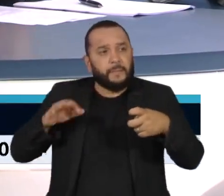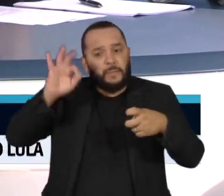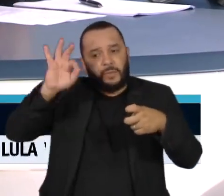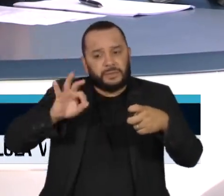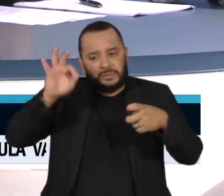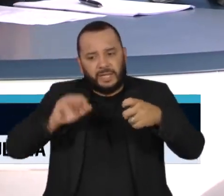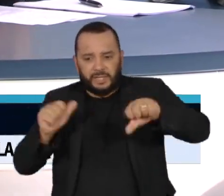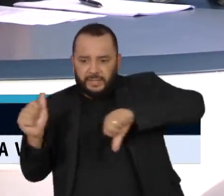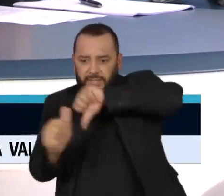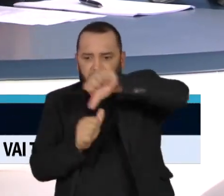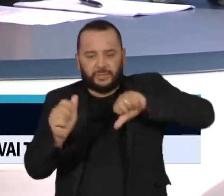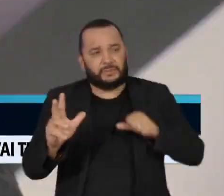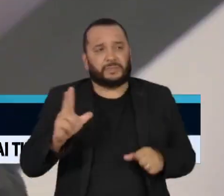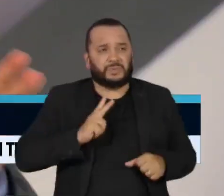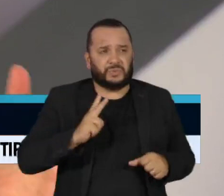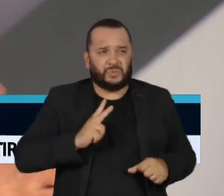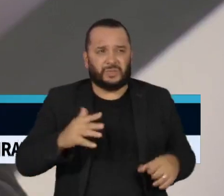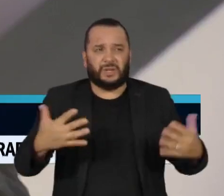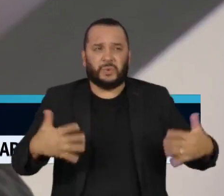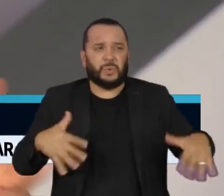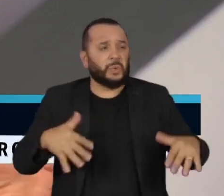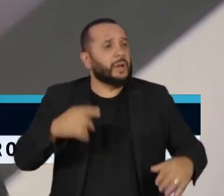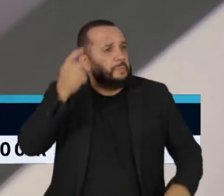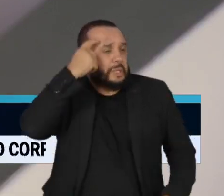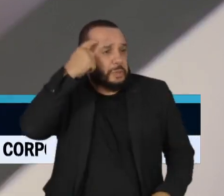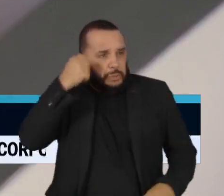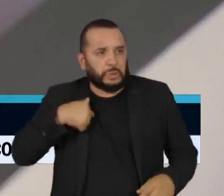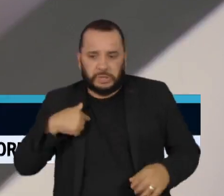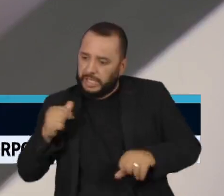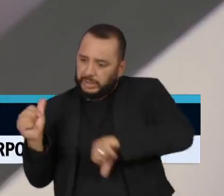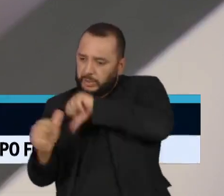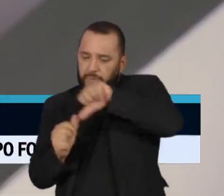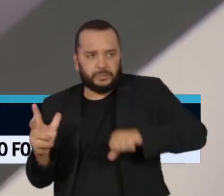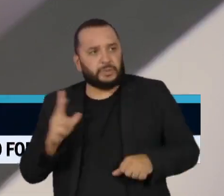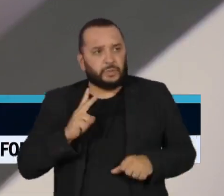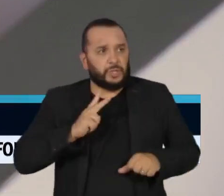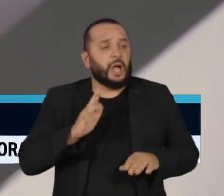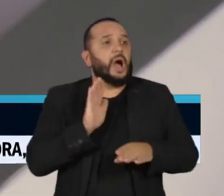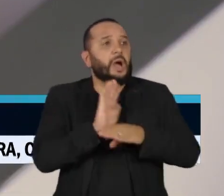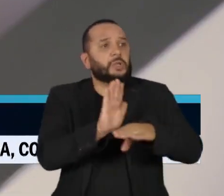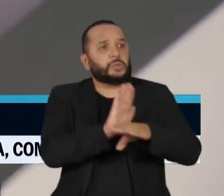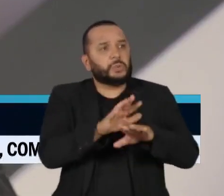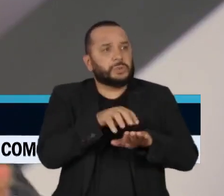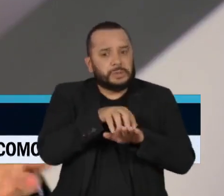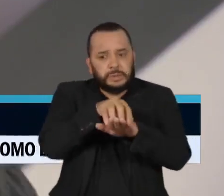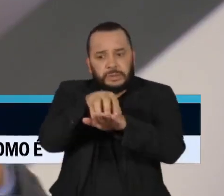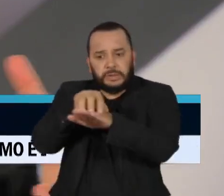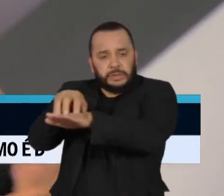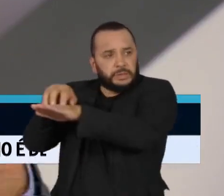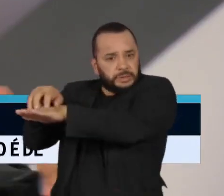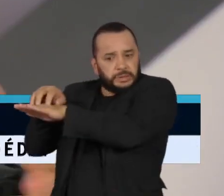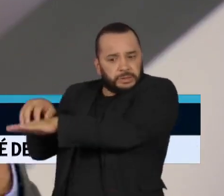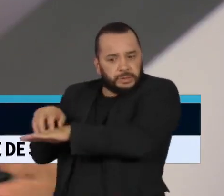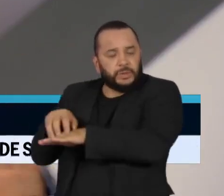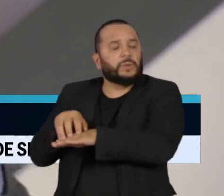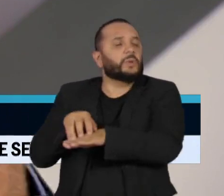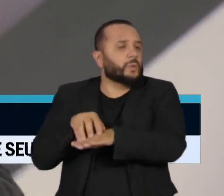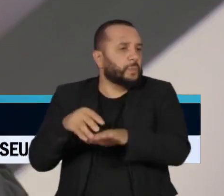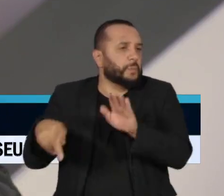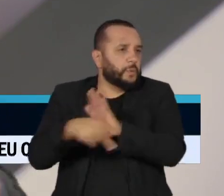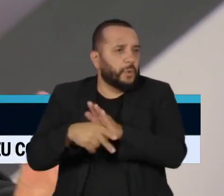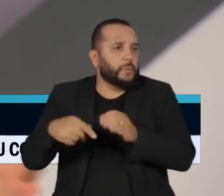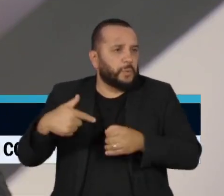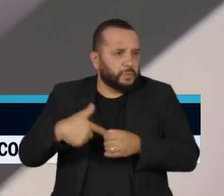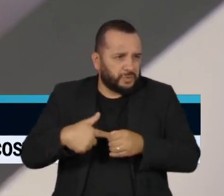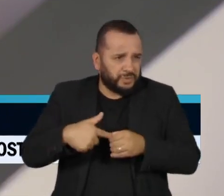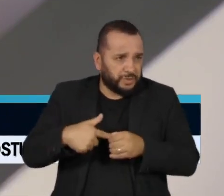porque se imaginava que tendo privatizado parte da distribuição dos combustíveis Você tem uma concorrência benéfica